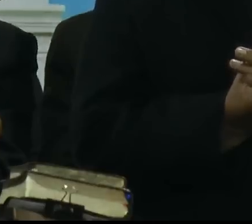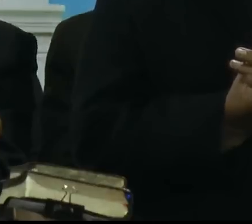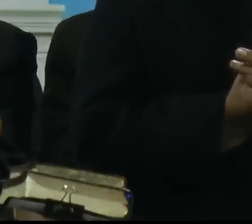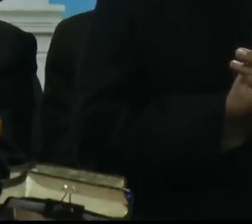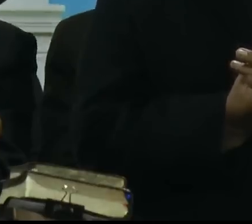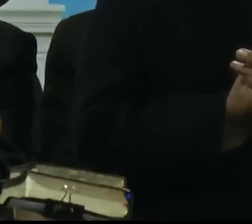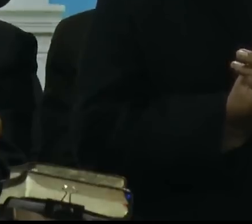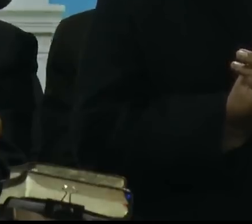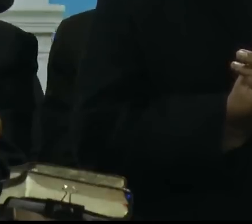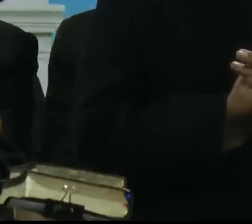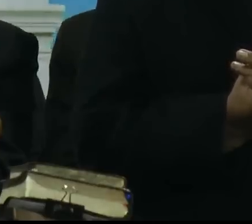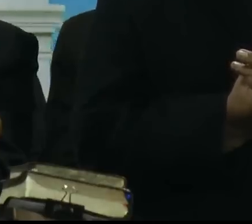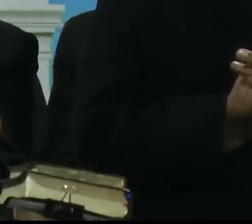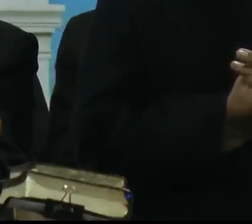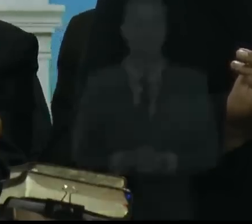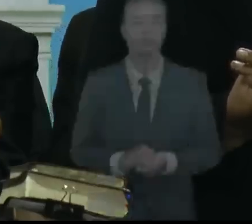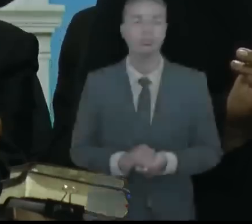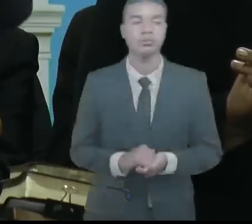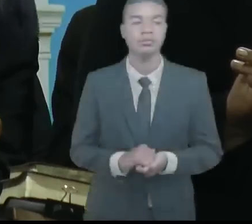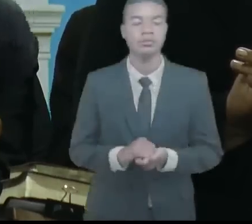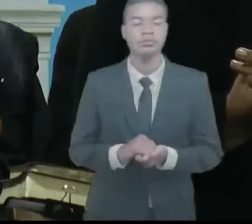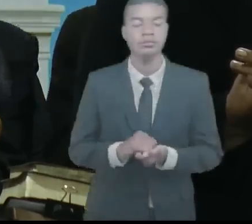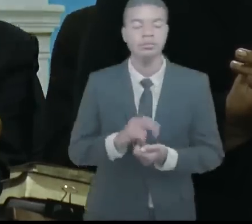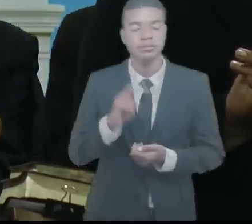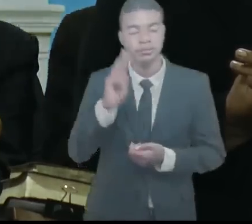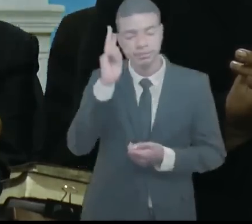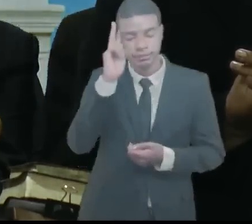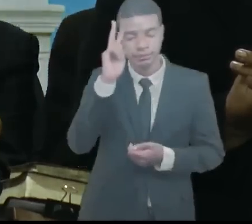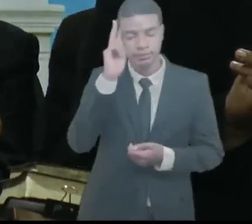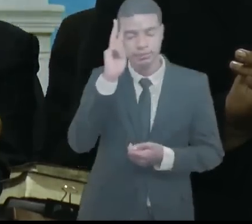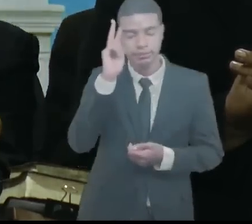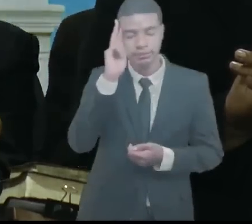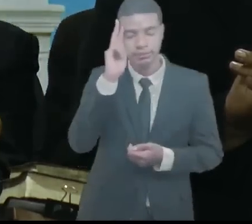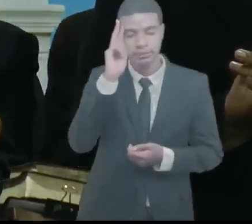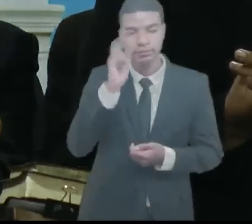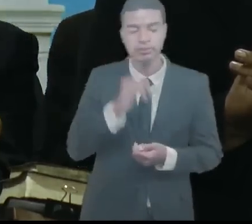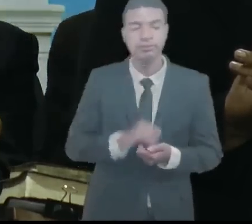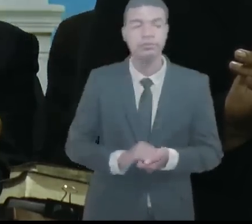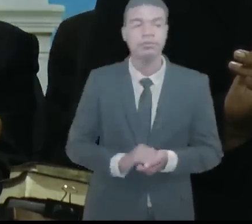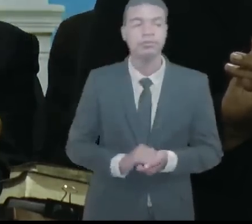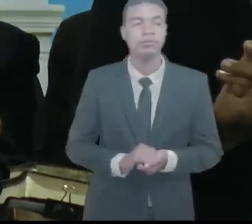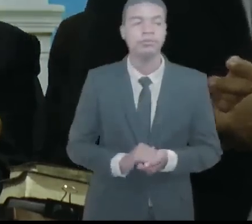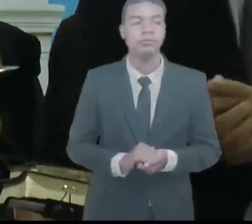em memória. Pastor amado,